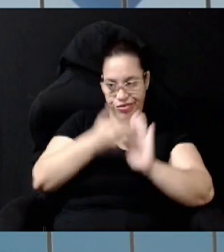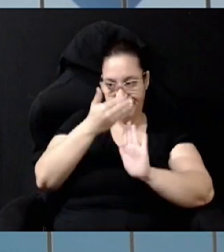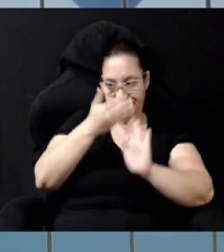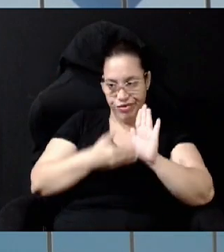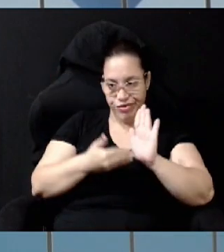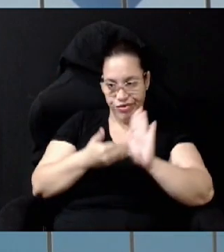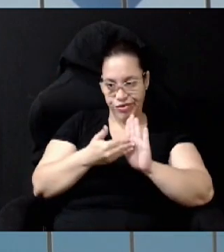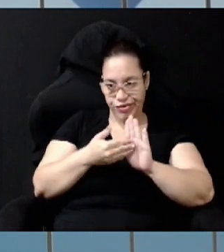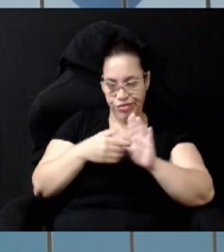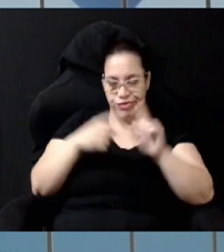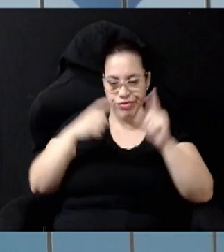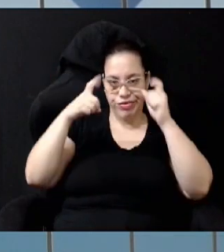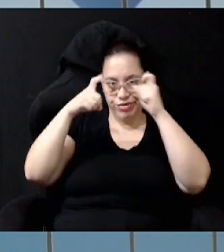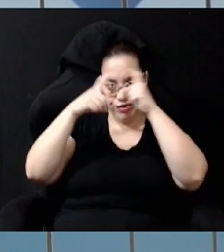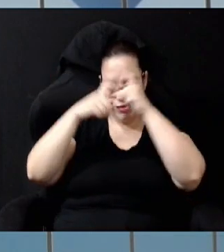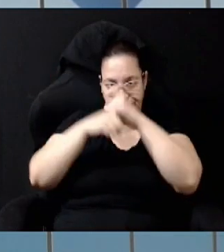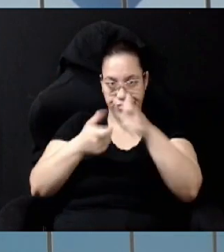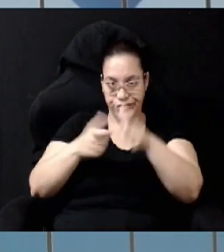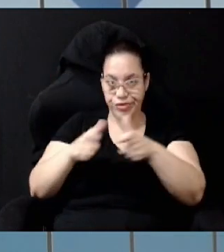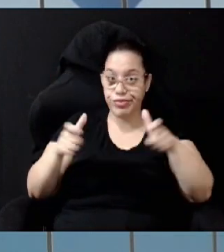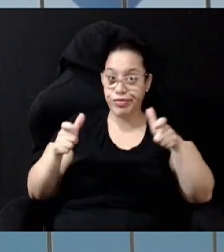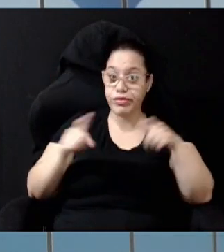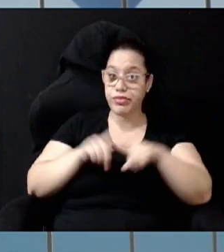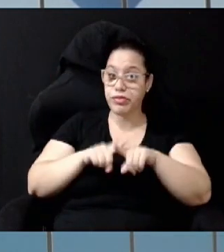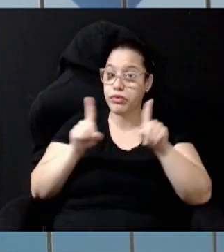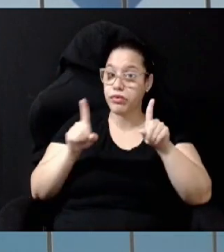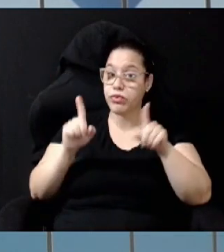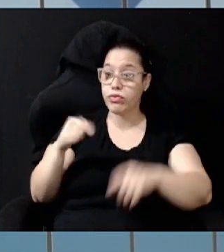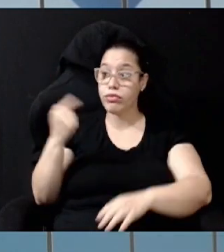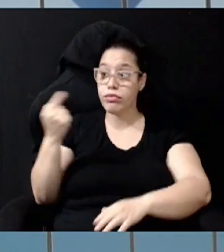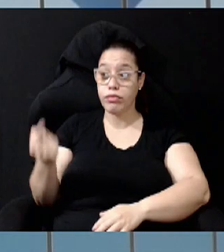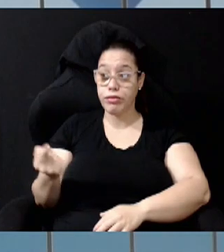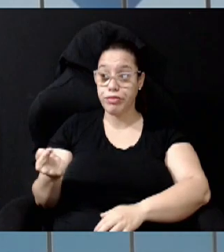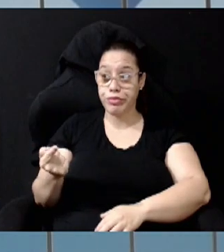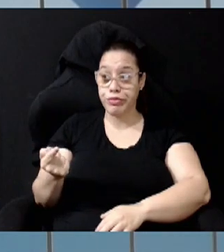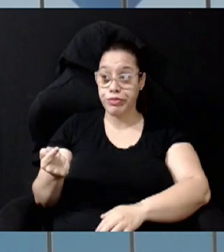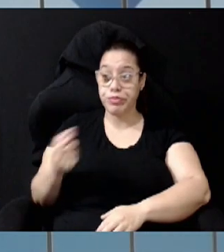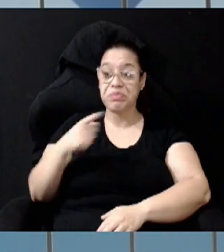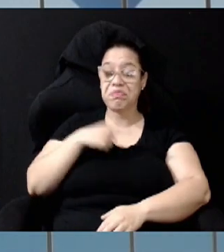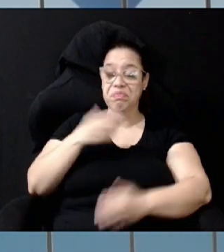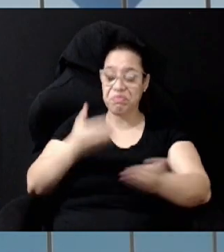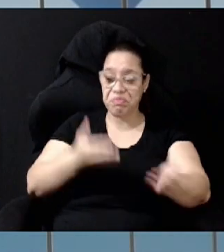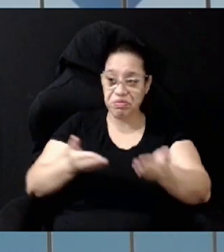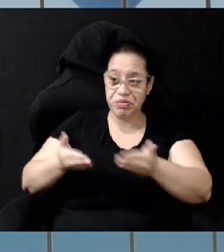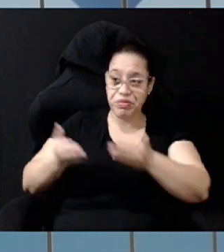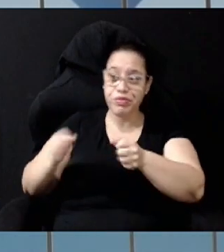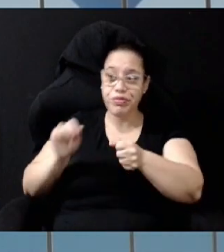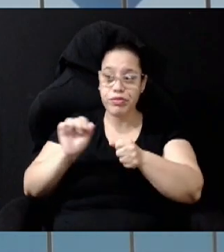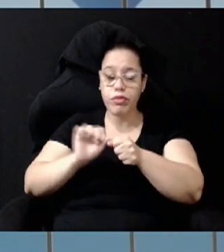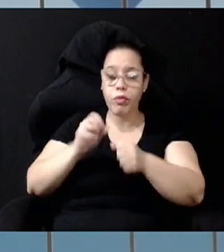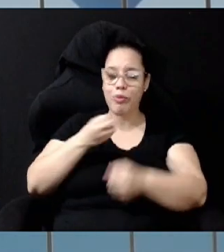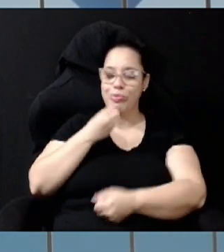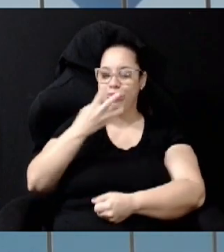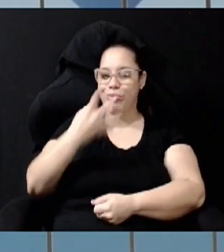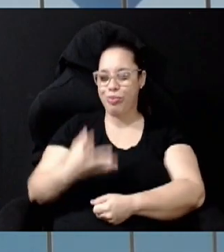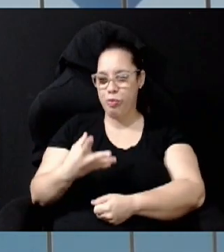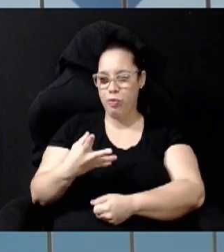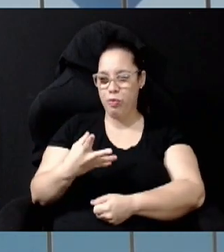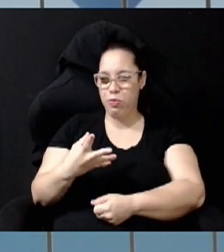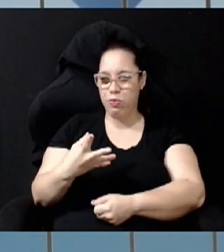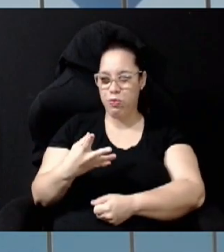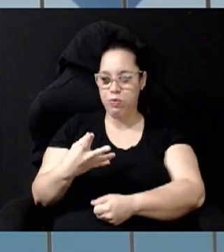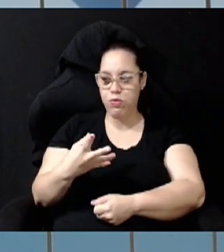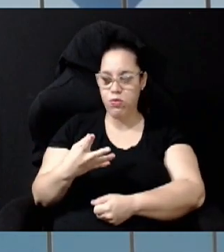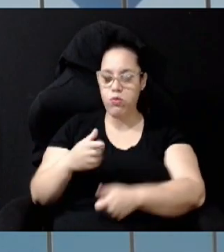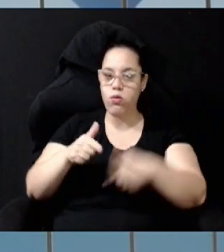também são muito maiores. Mas, por outro lado, acho que tem muito espaço, né, para fazer coisas boas. Então, você trabalhar com a questão